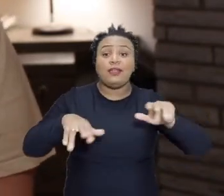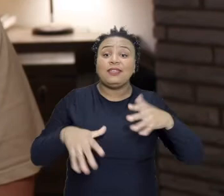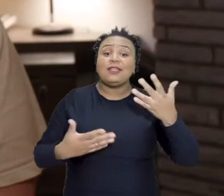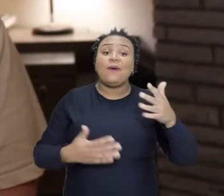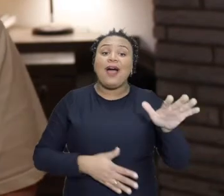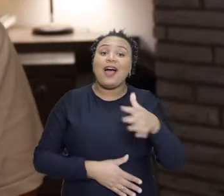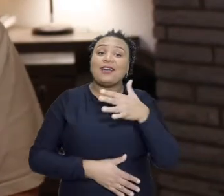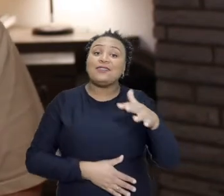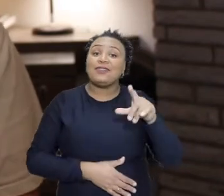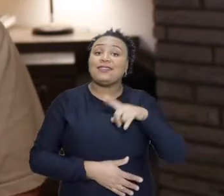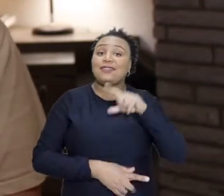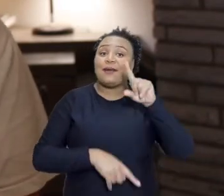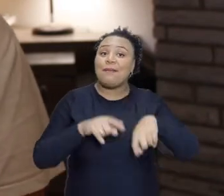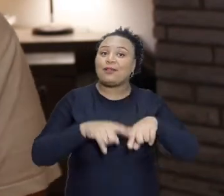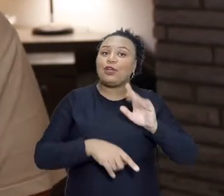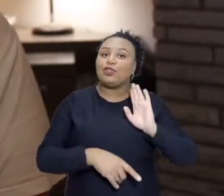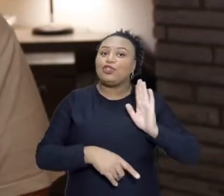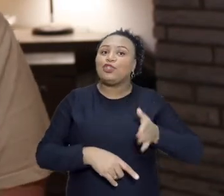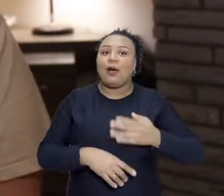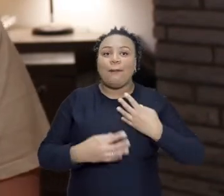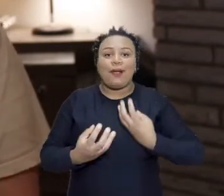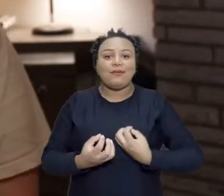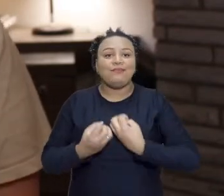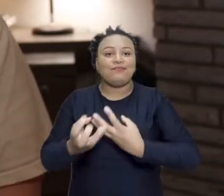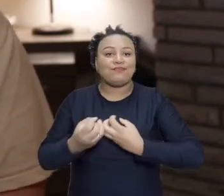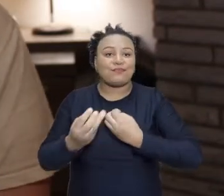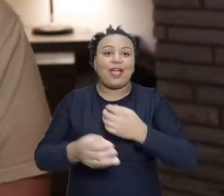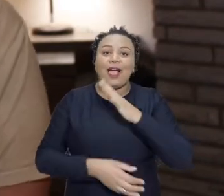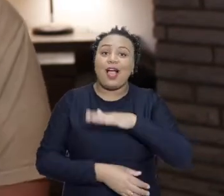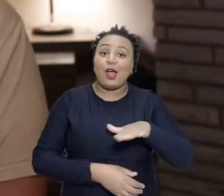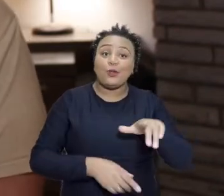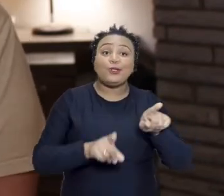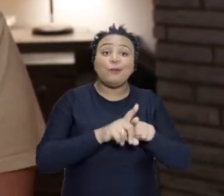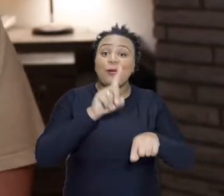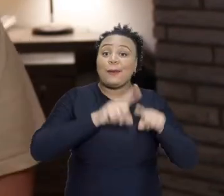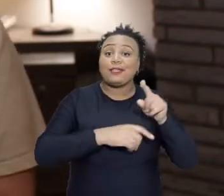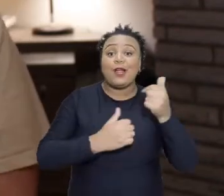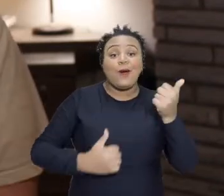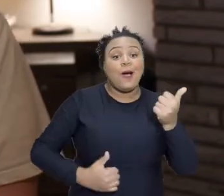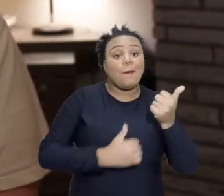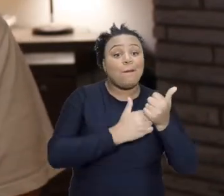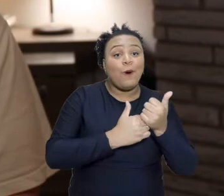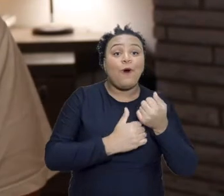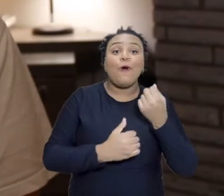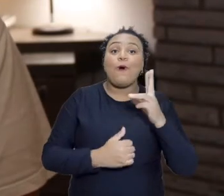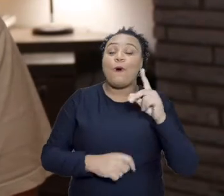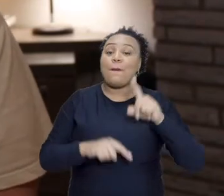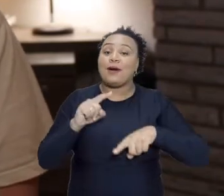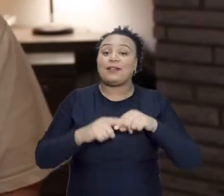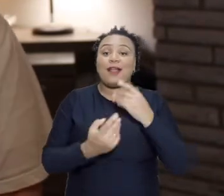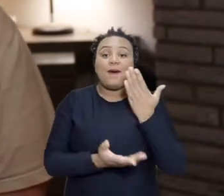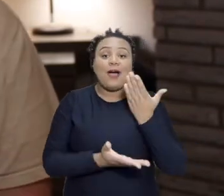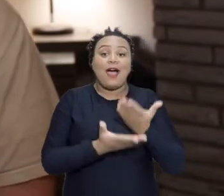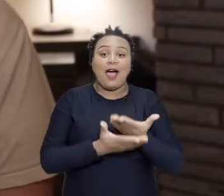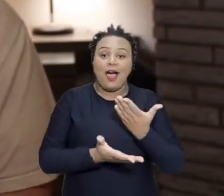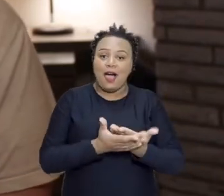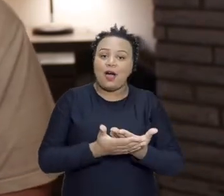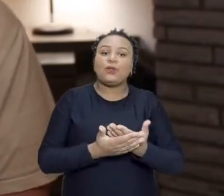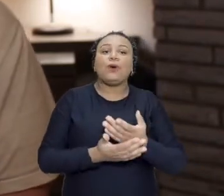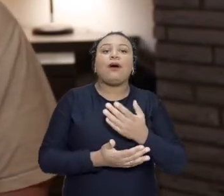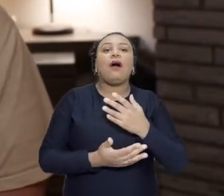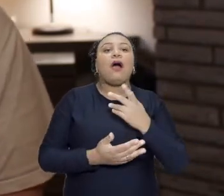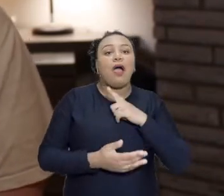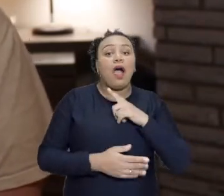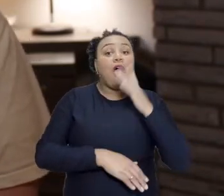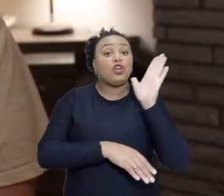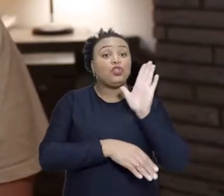o material já, tanto para passar para os seus alunos, como material de apoio ou como material de aula mesmo, ajuda muito na hora